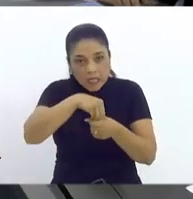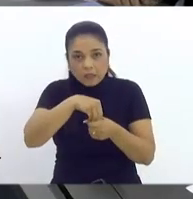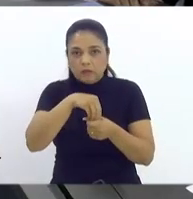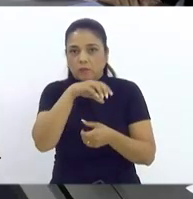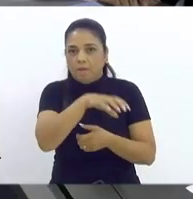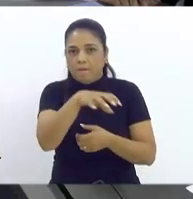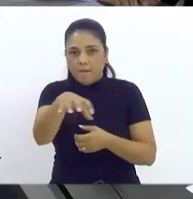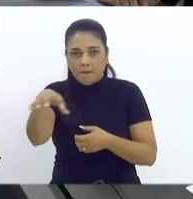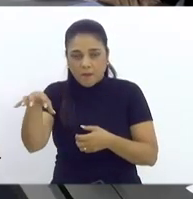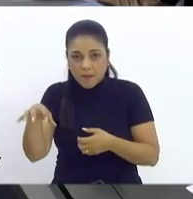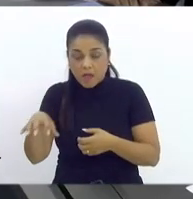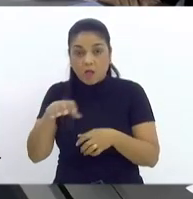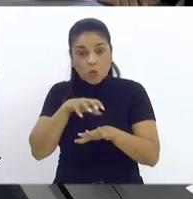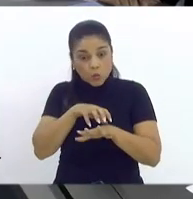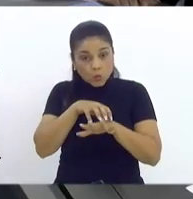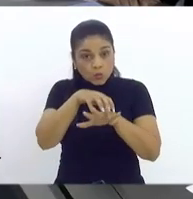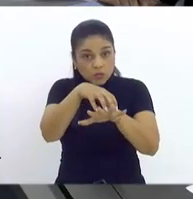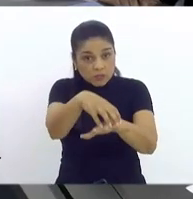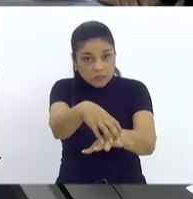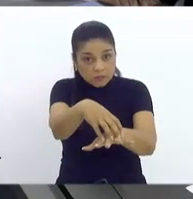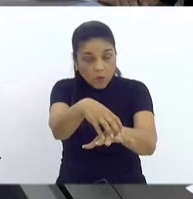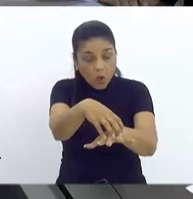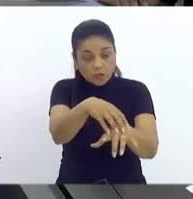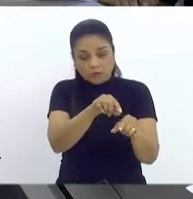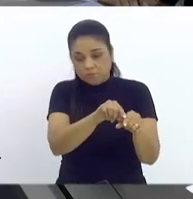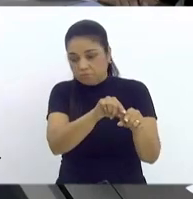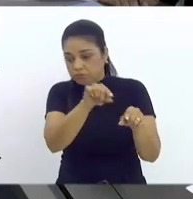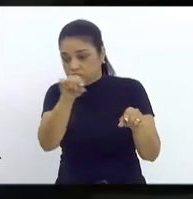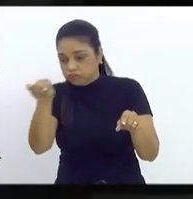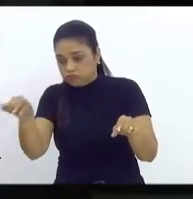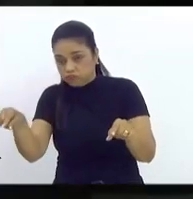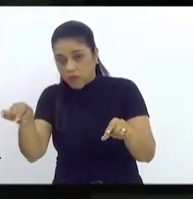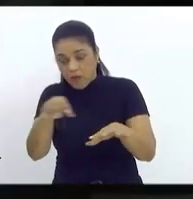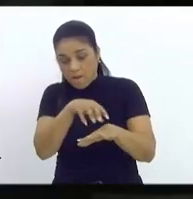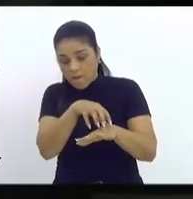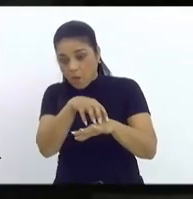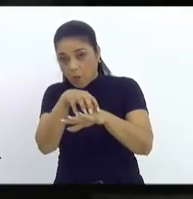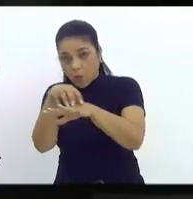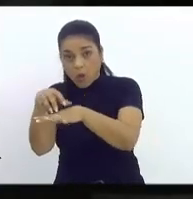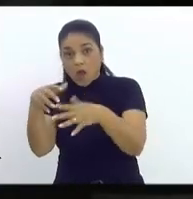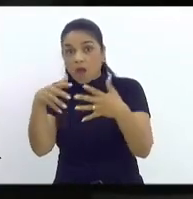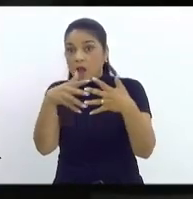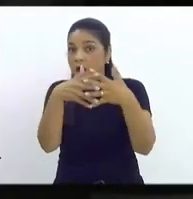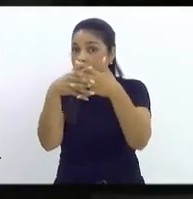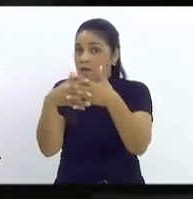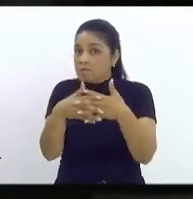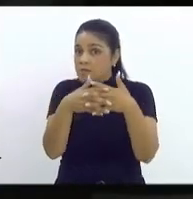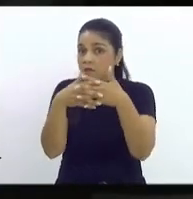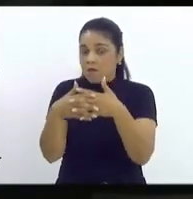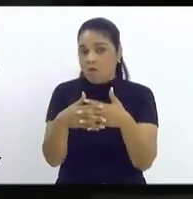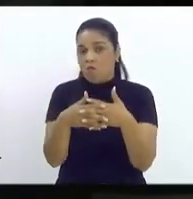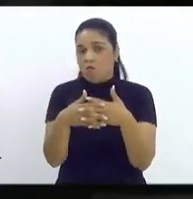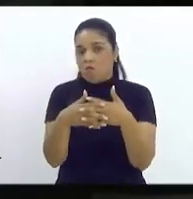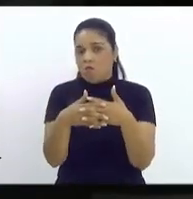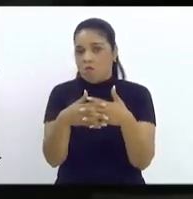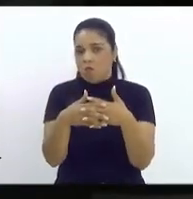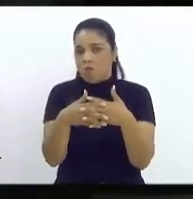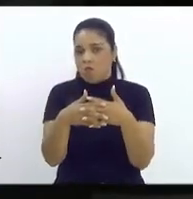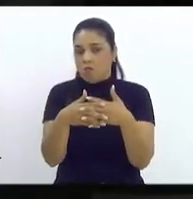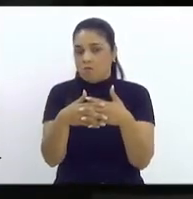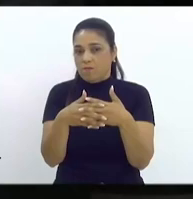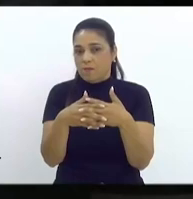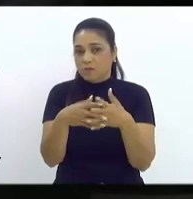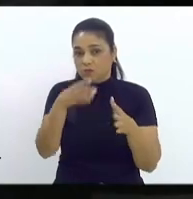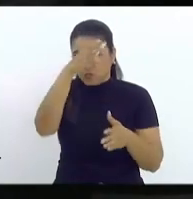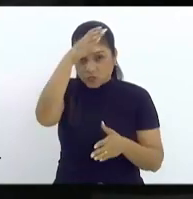é que o transporte de um ponto a outro é feito por caminhão, mas o consumidor